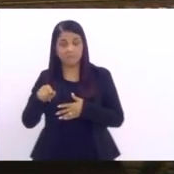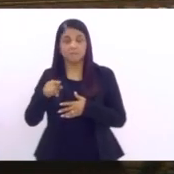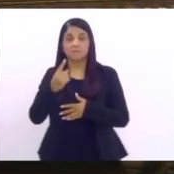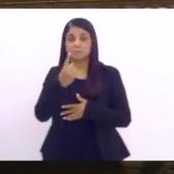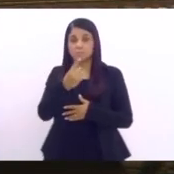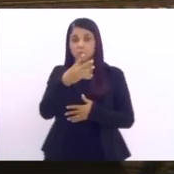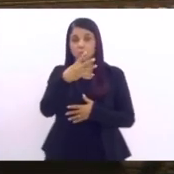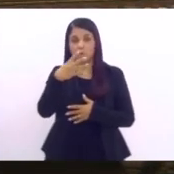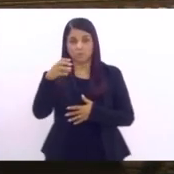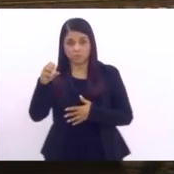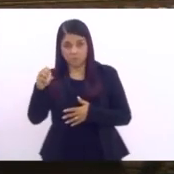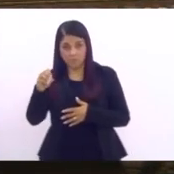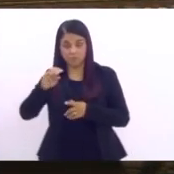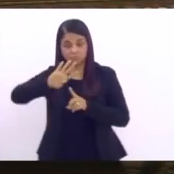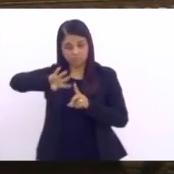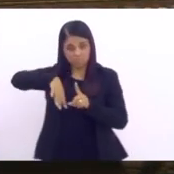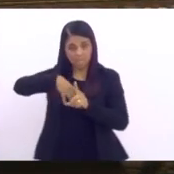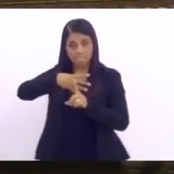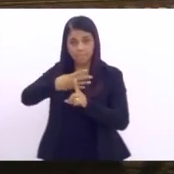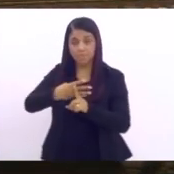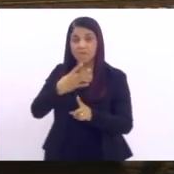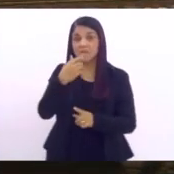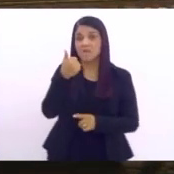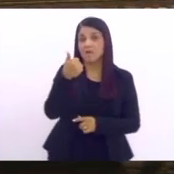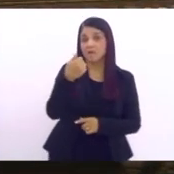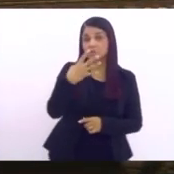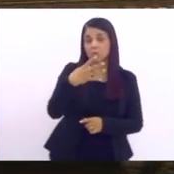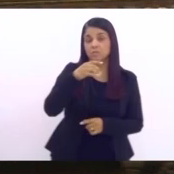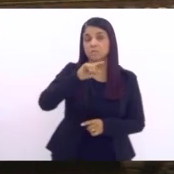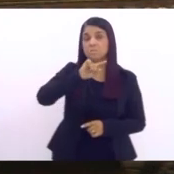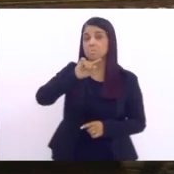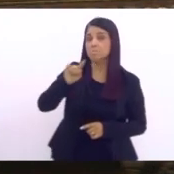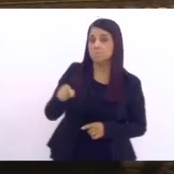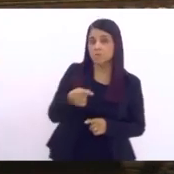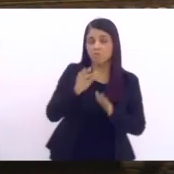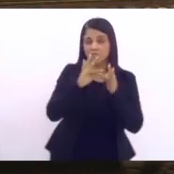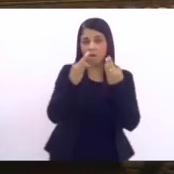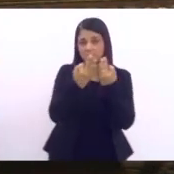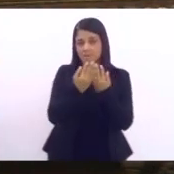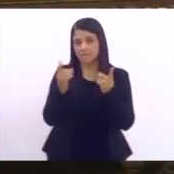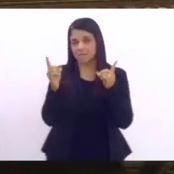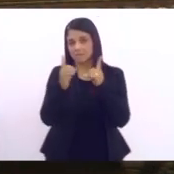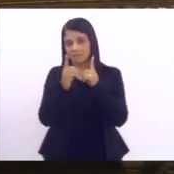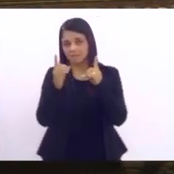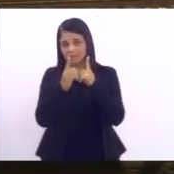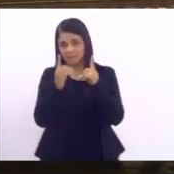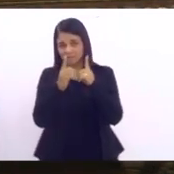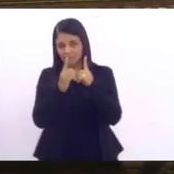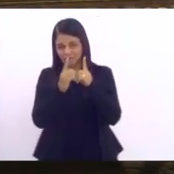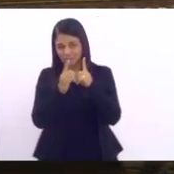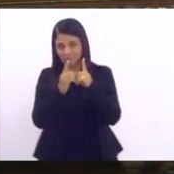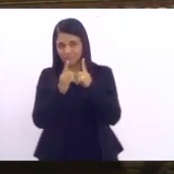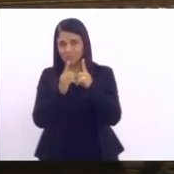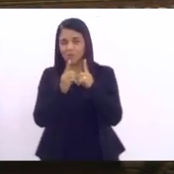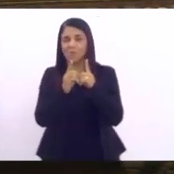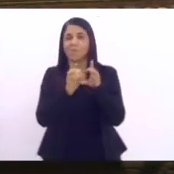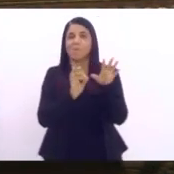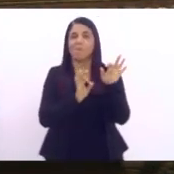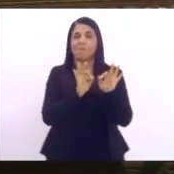14 mil famílias atendidas pelo programa Habita Mais subsidiado. Então, esse